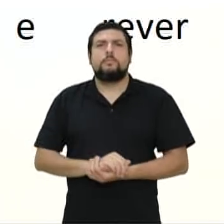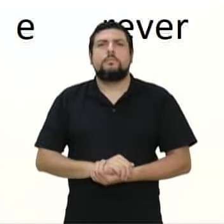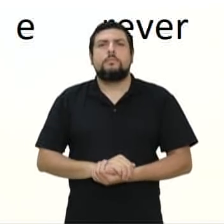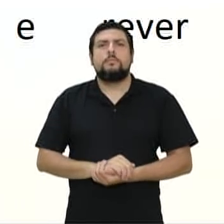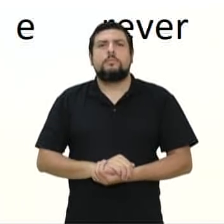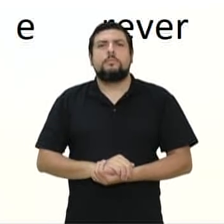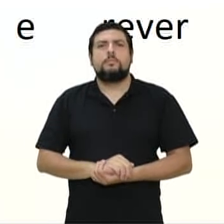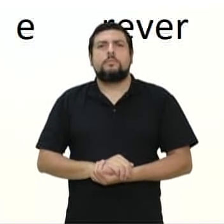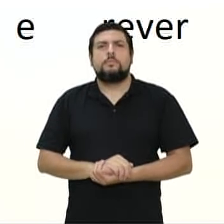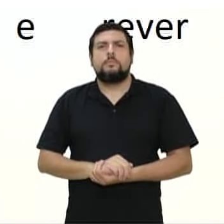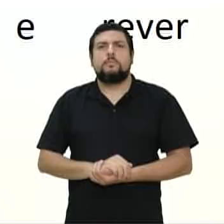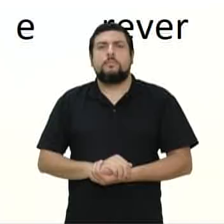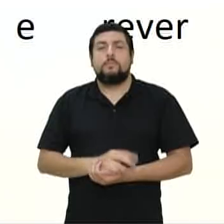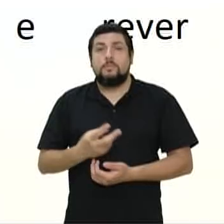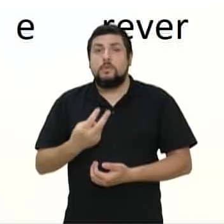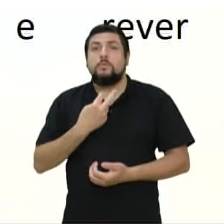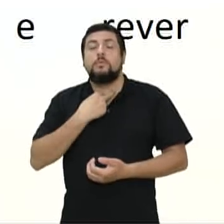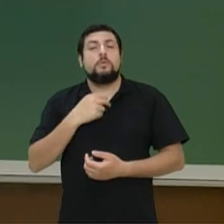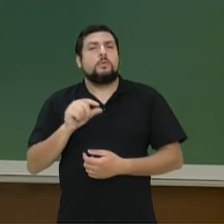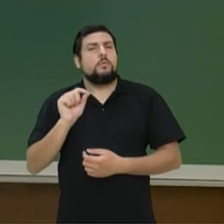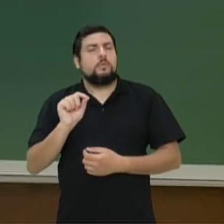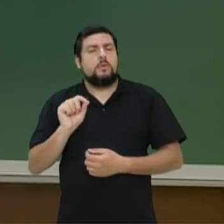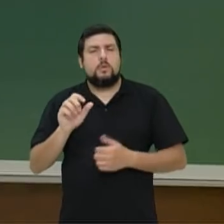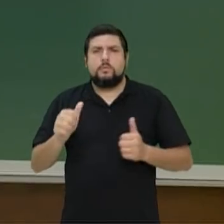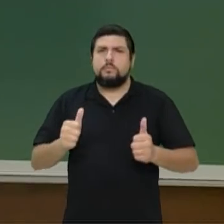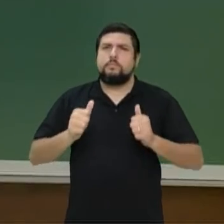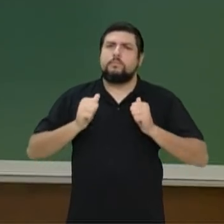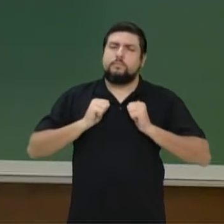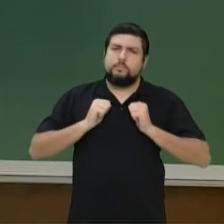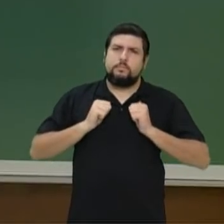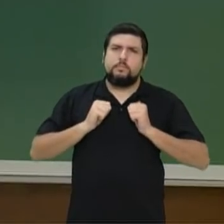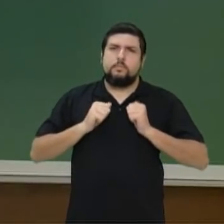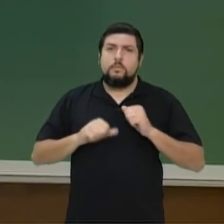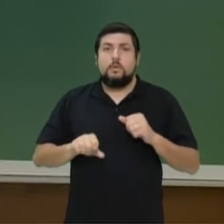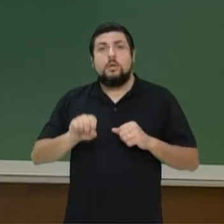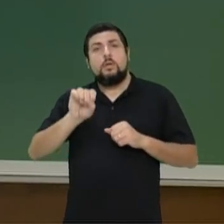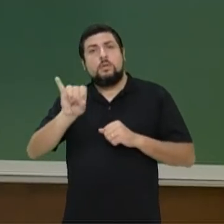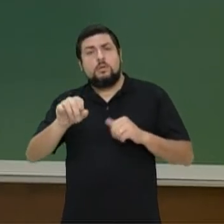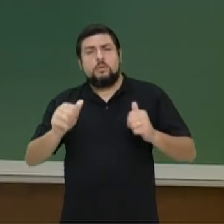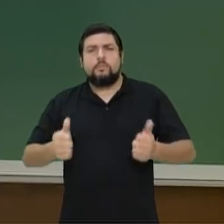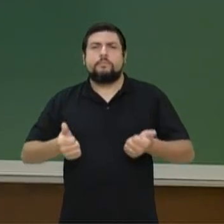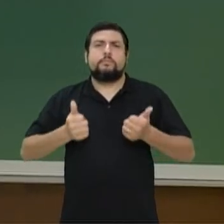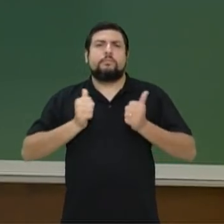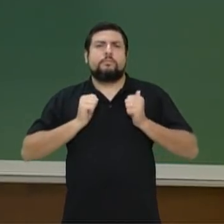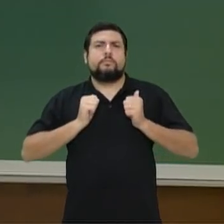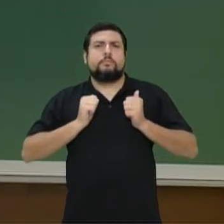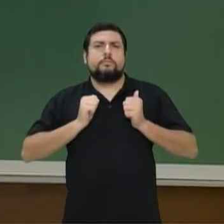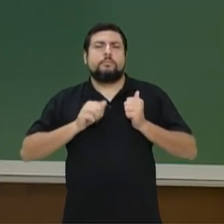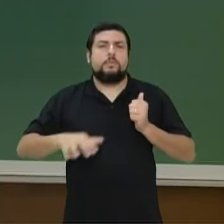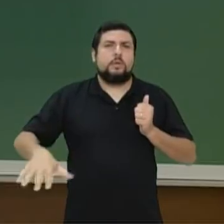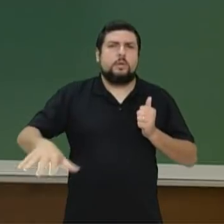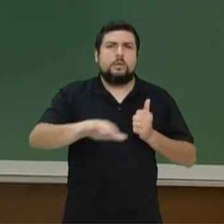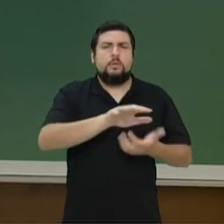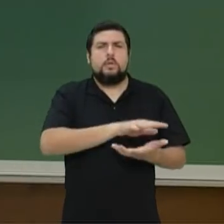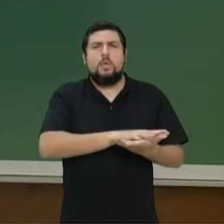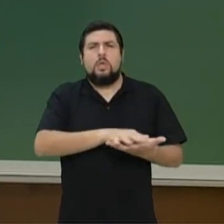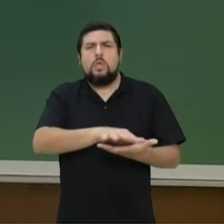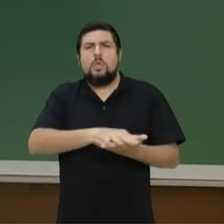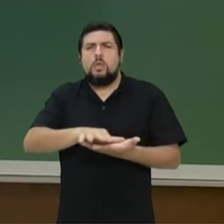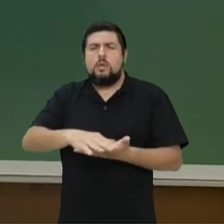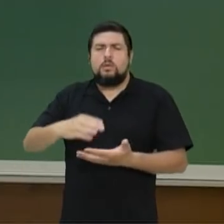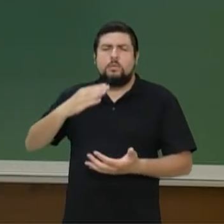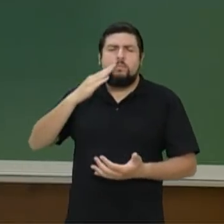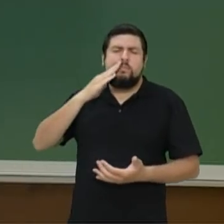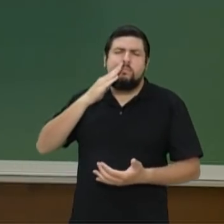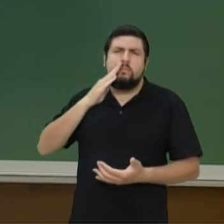O que não dá é ficar inércia. A inércia custa bilhões. Precisamos nos